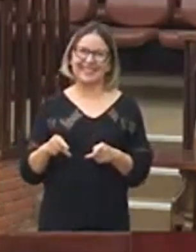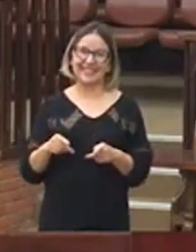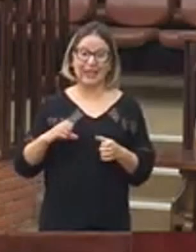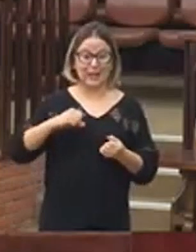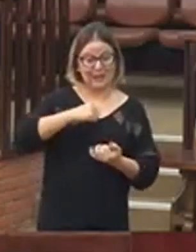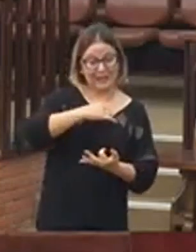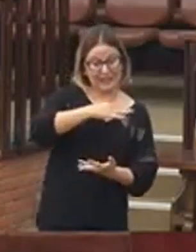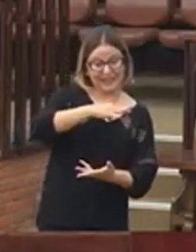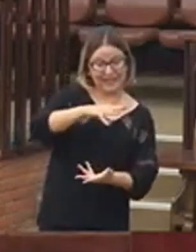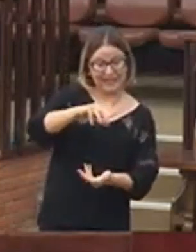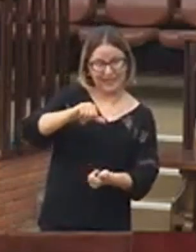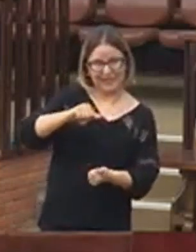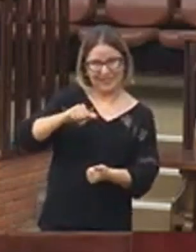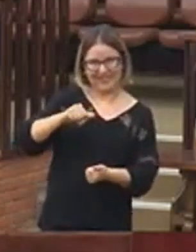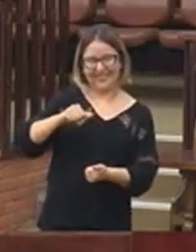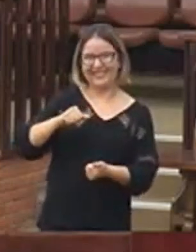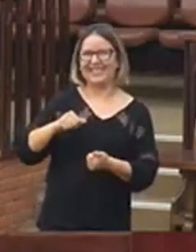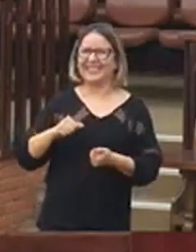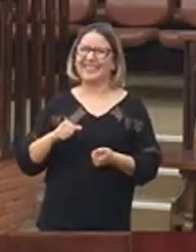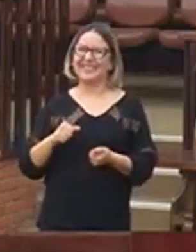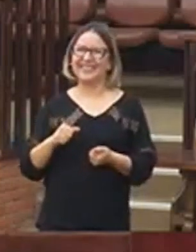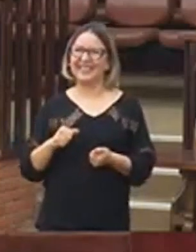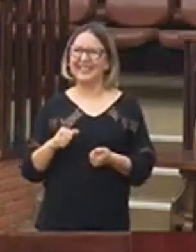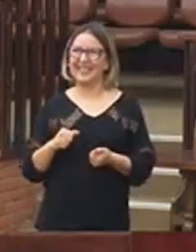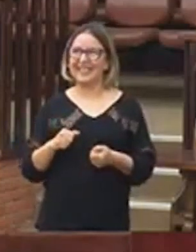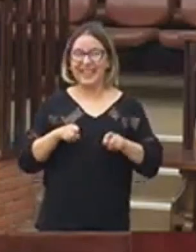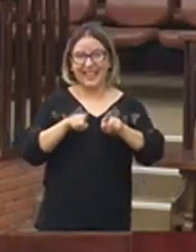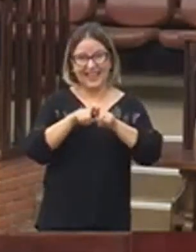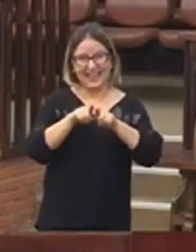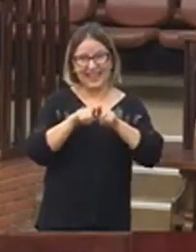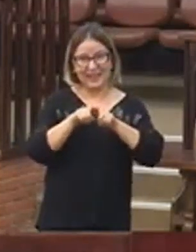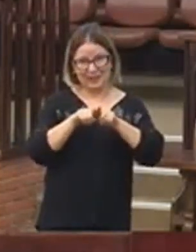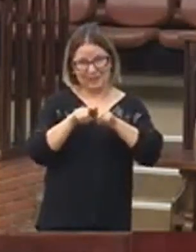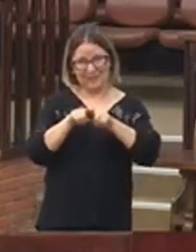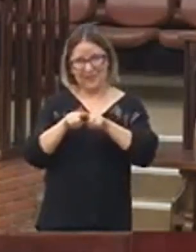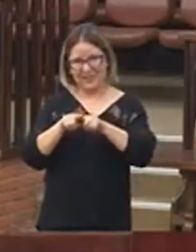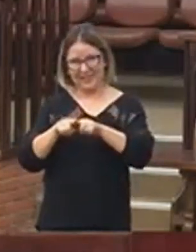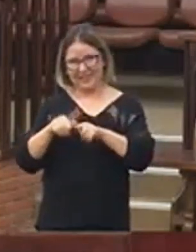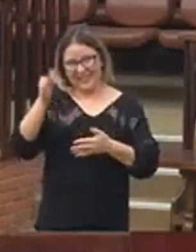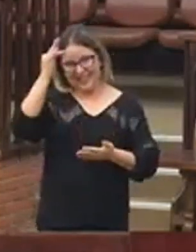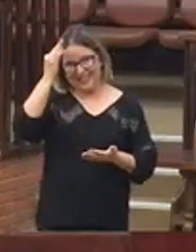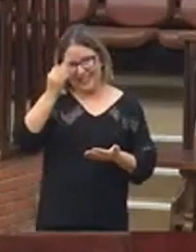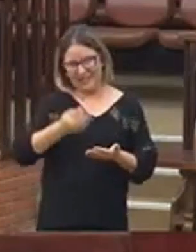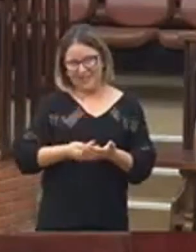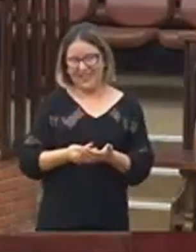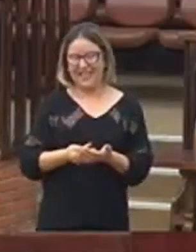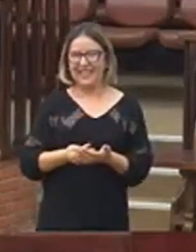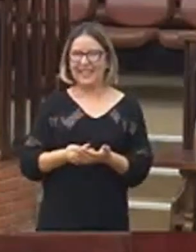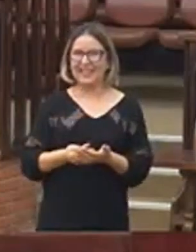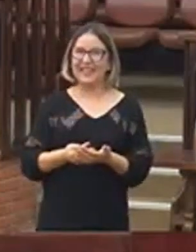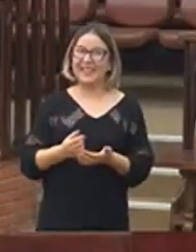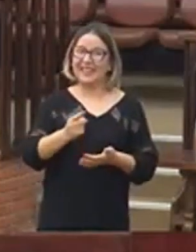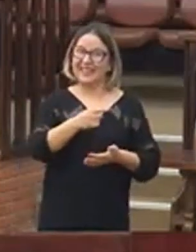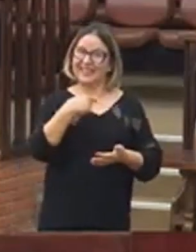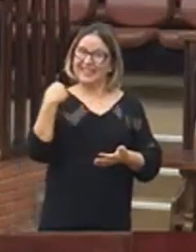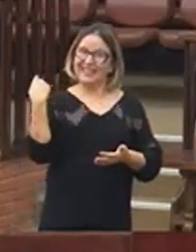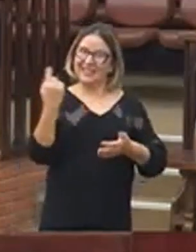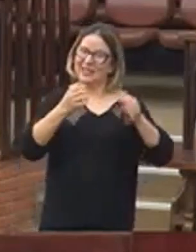afora, pessoas, irmãos nossos, que estamos juntos.